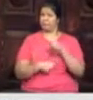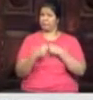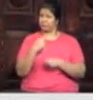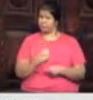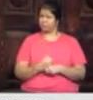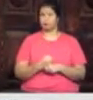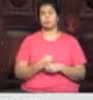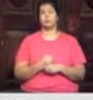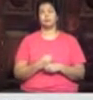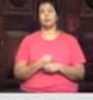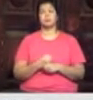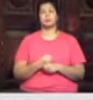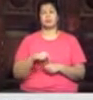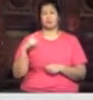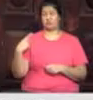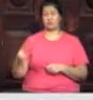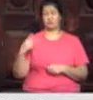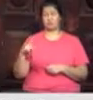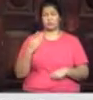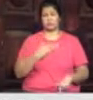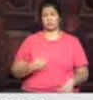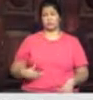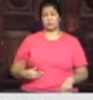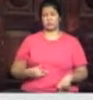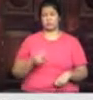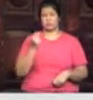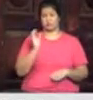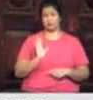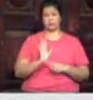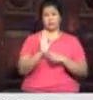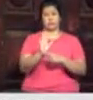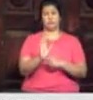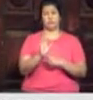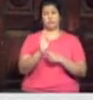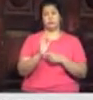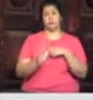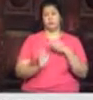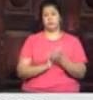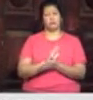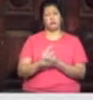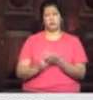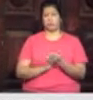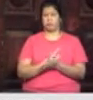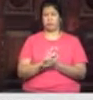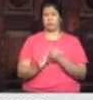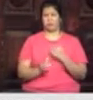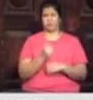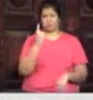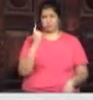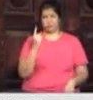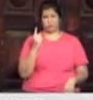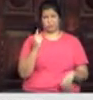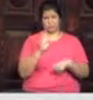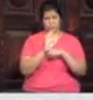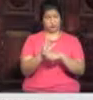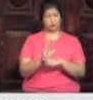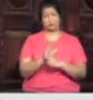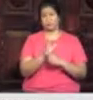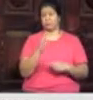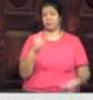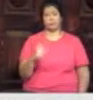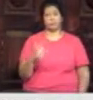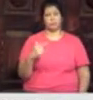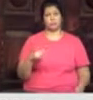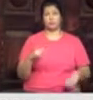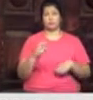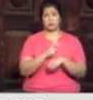nenhum recurso de custeio foi liberado para a Fundação CCERJ, nenhuma verba de custeio oriunda do Tesouro